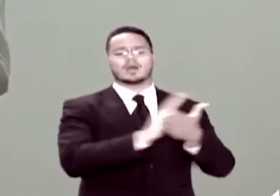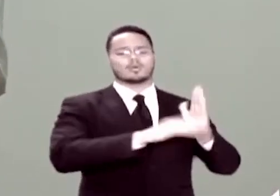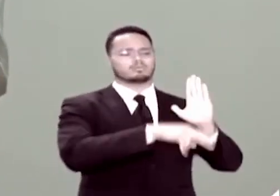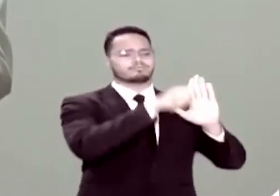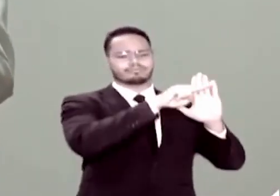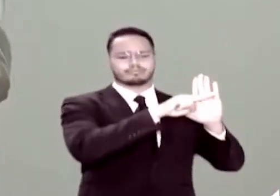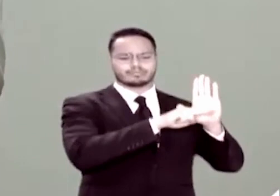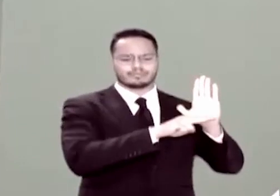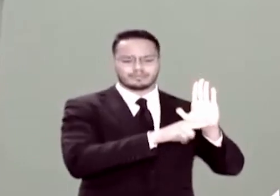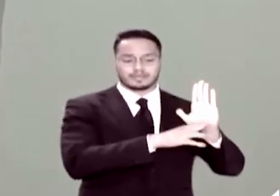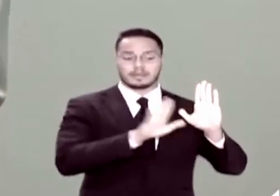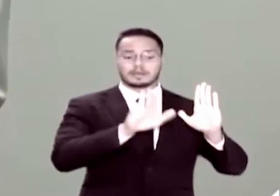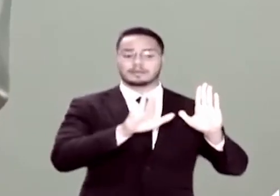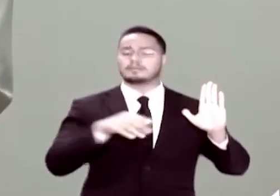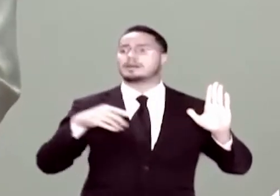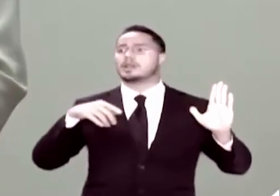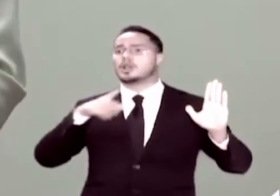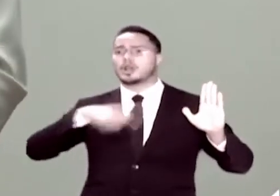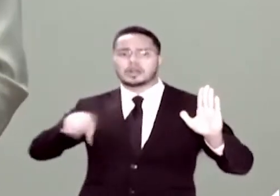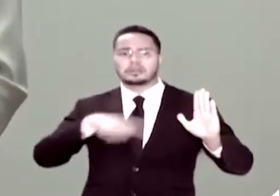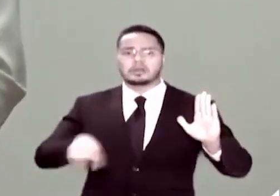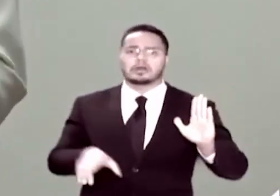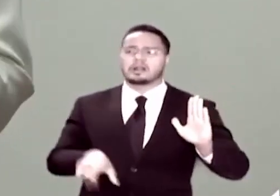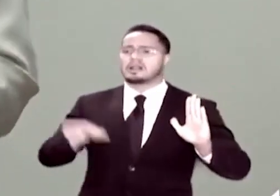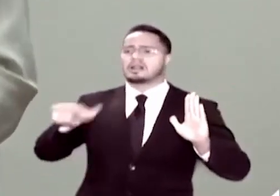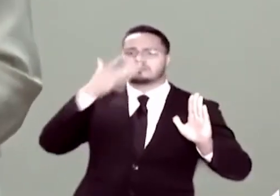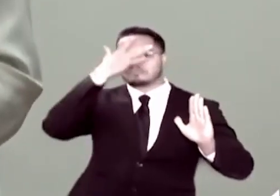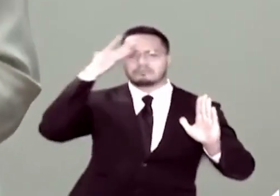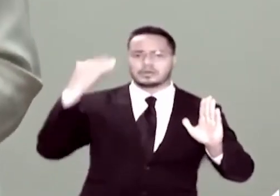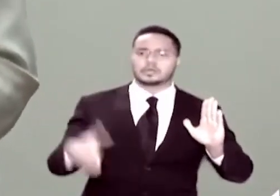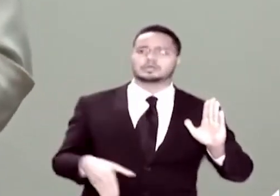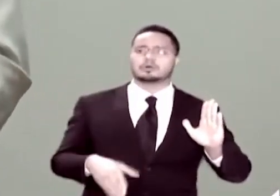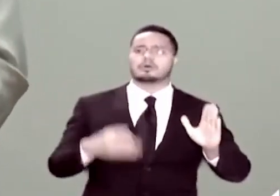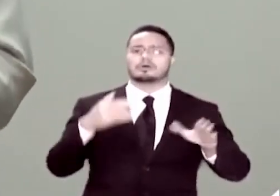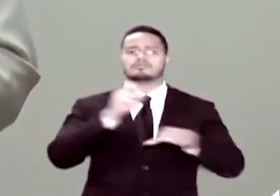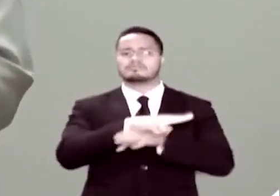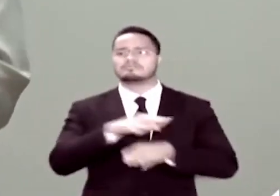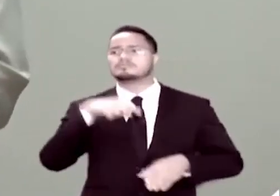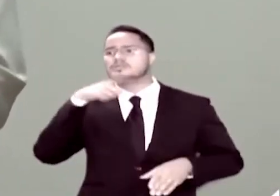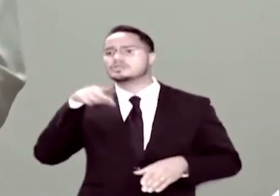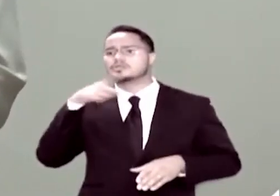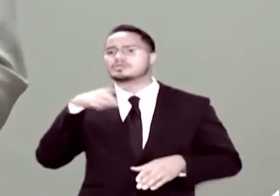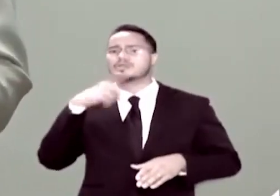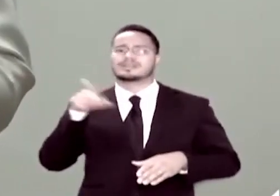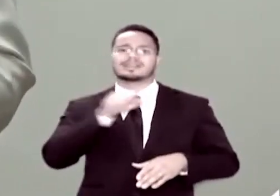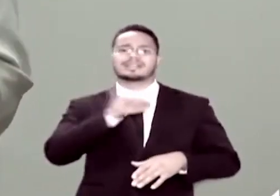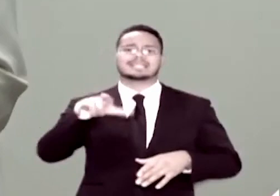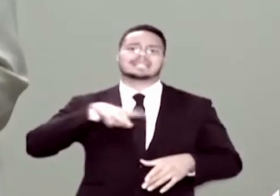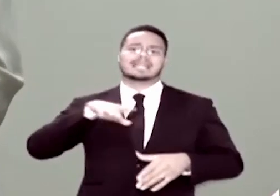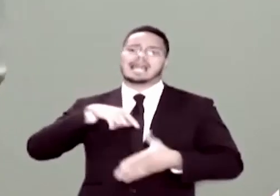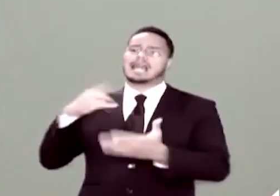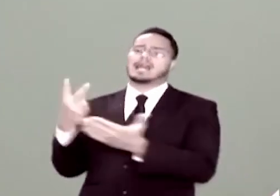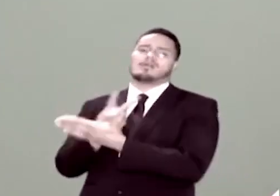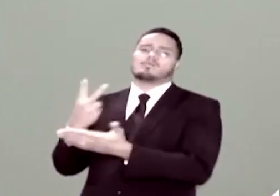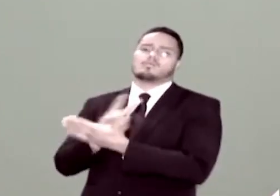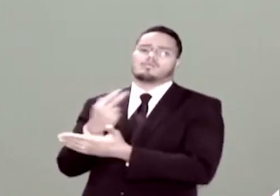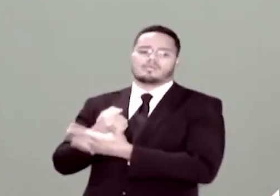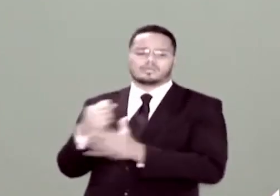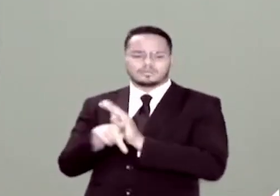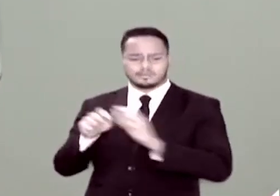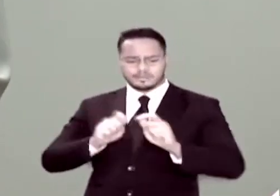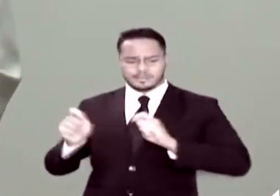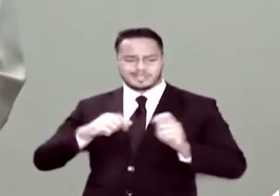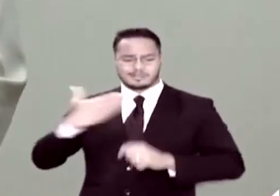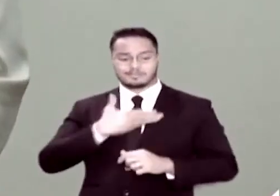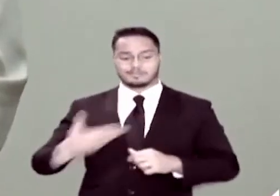pessoas eh não acessem o edital por erro da própria prefeitura por erro da própria administração pública então nós pedimos aqui hoje no grande